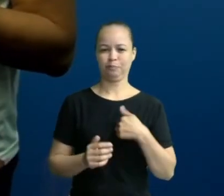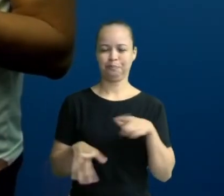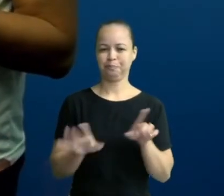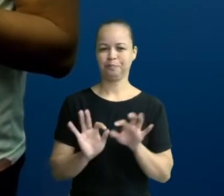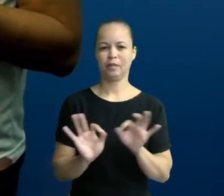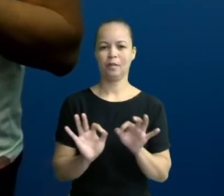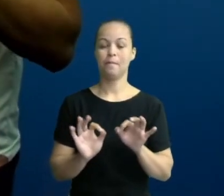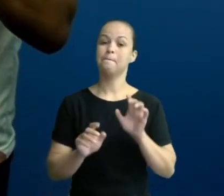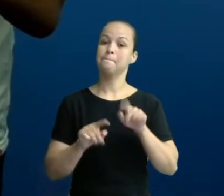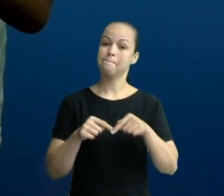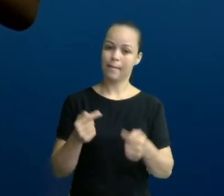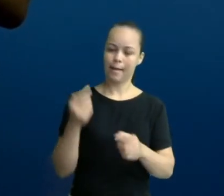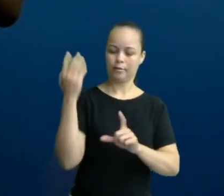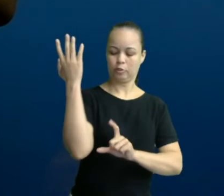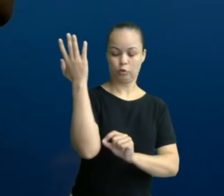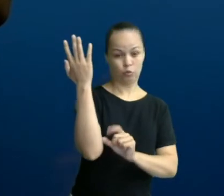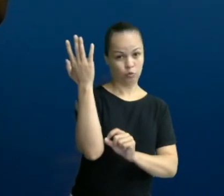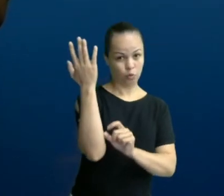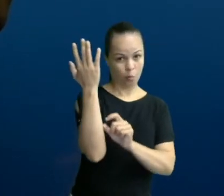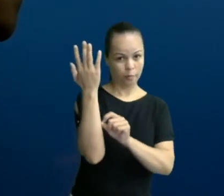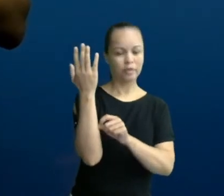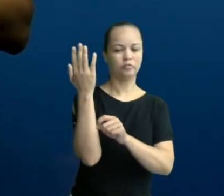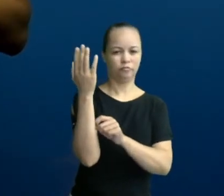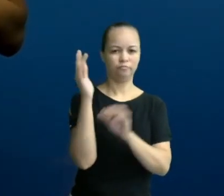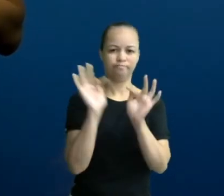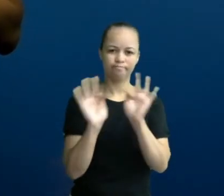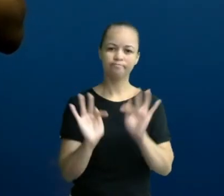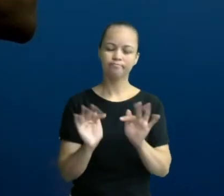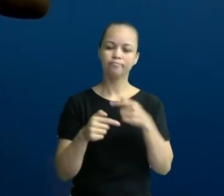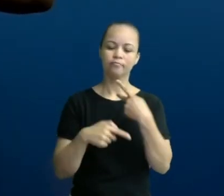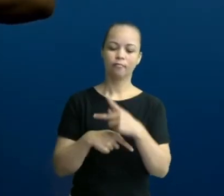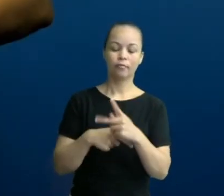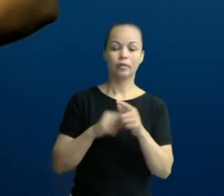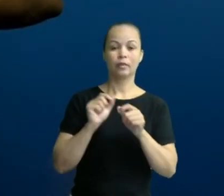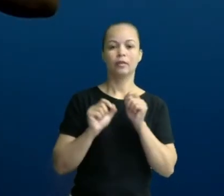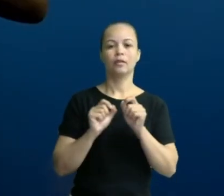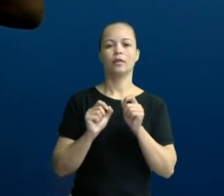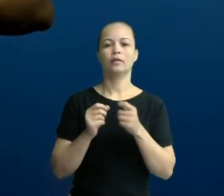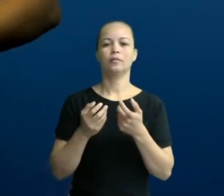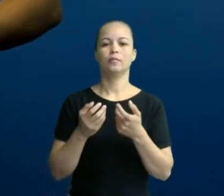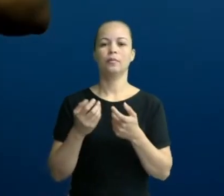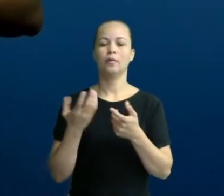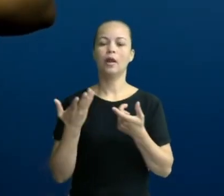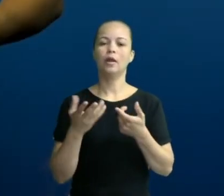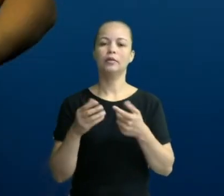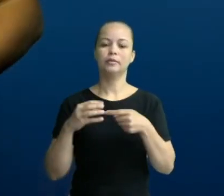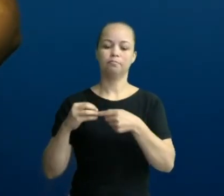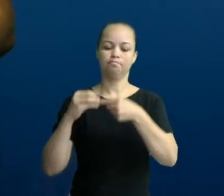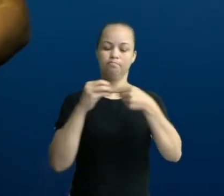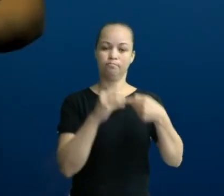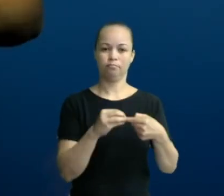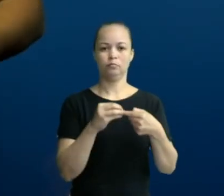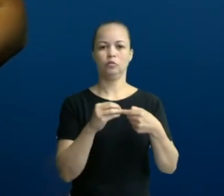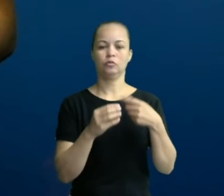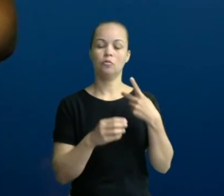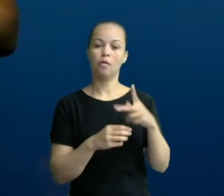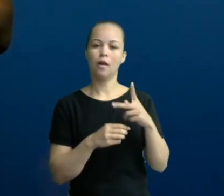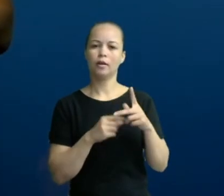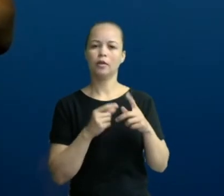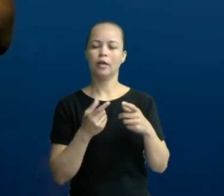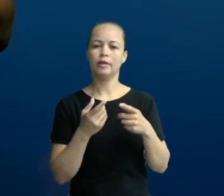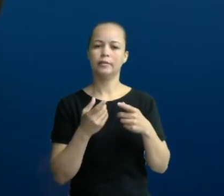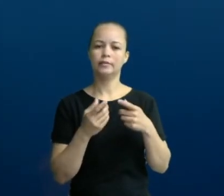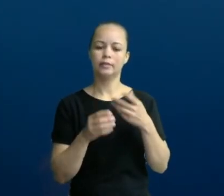os cupins ficam. Então, nessas fezes vão ter justamente esse protozoário que vai fazer com que essa